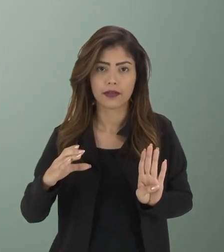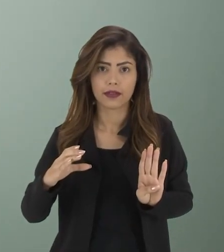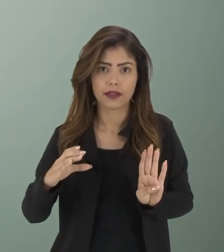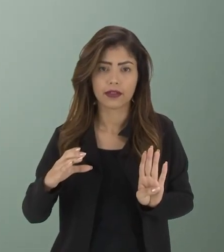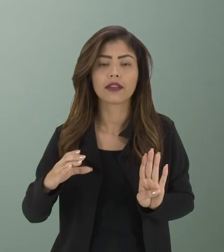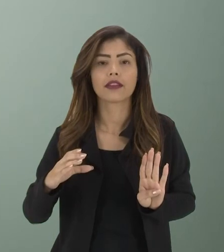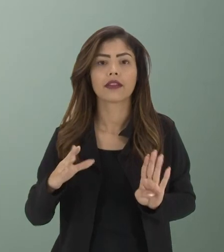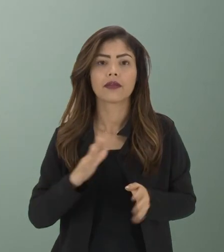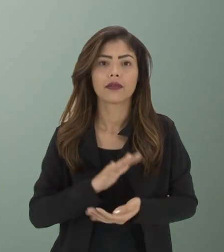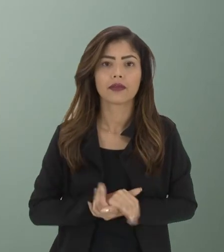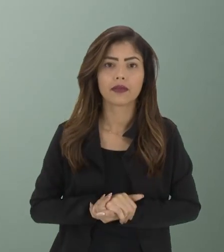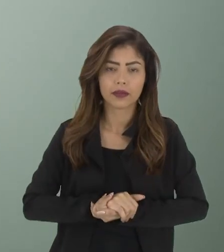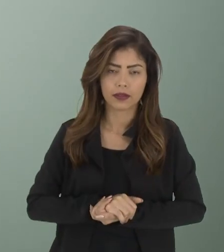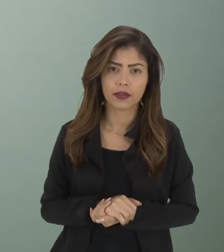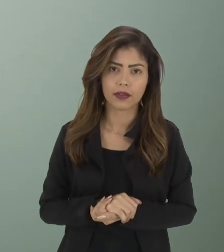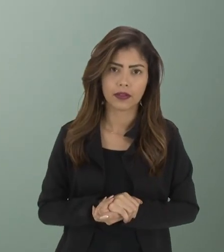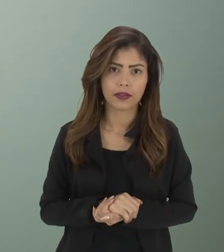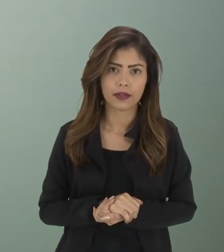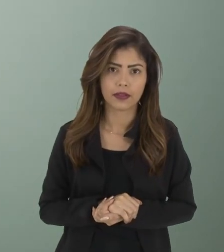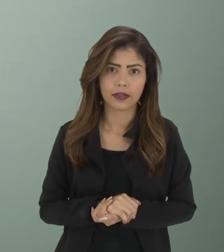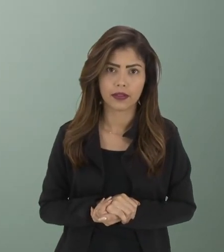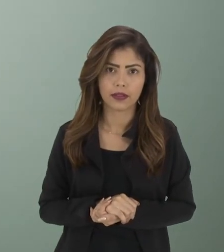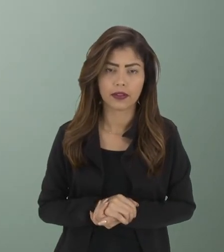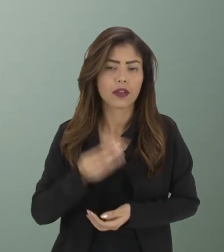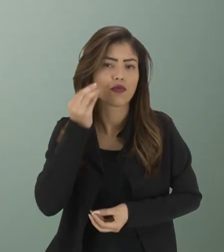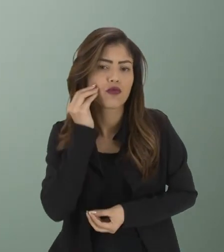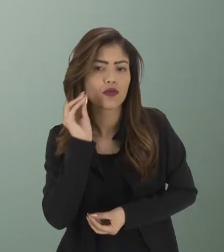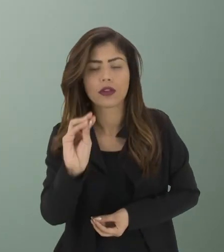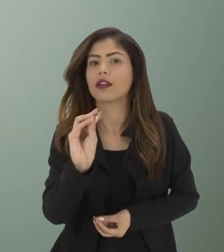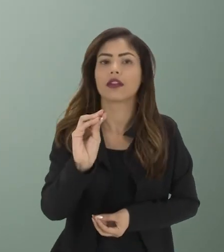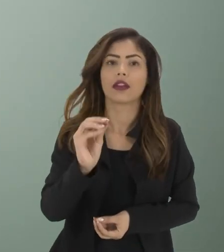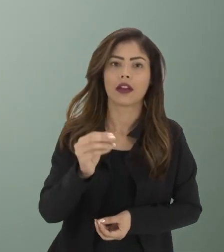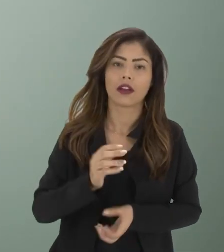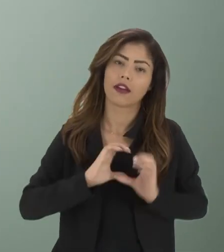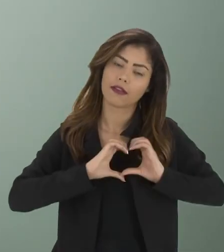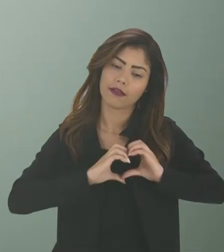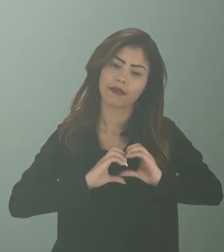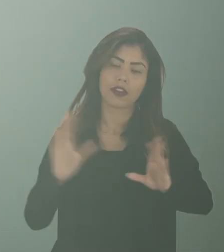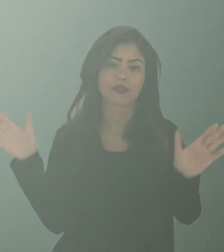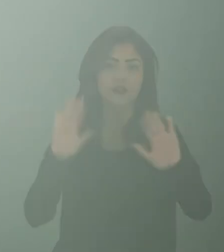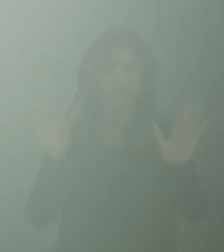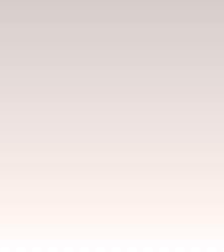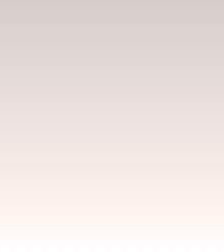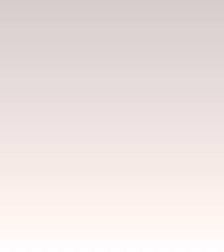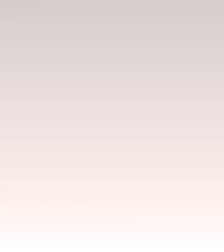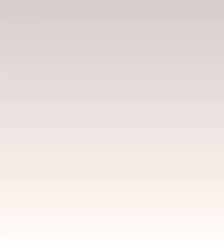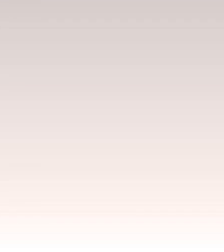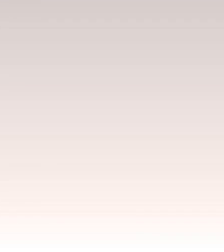acessar a plataforma Eduque. Um beijo no seu coração. Tchau, tchau.